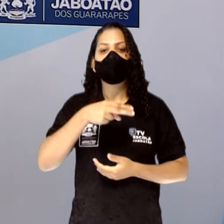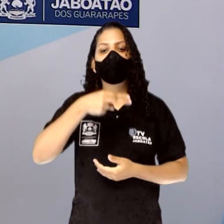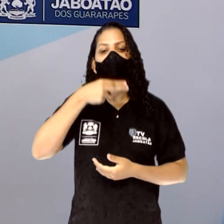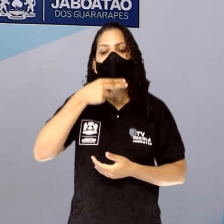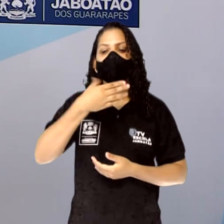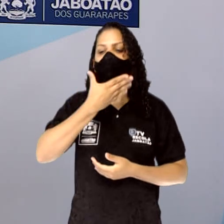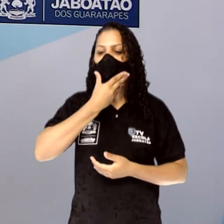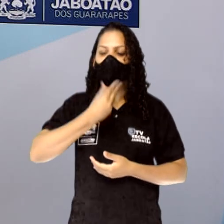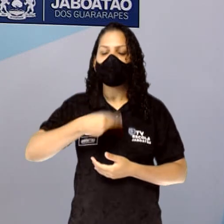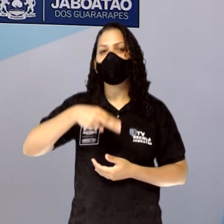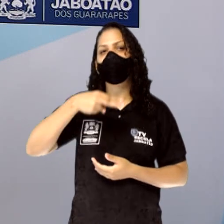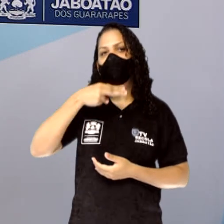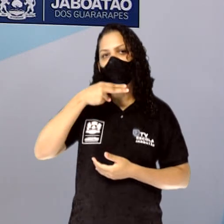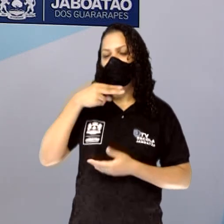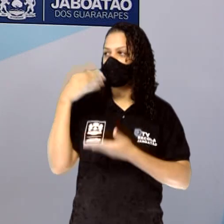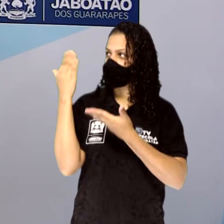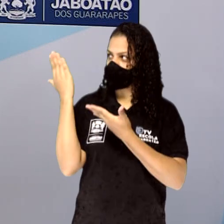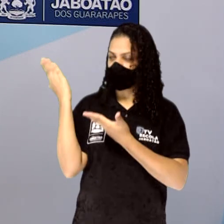Grandkids.